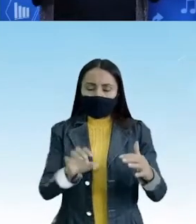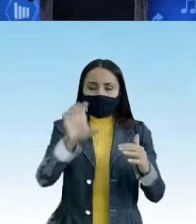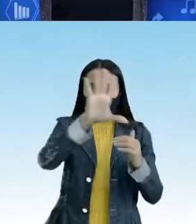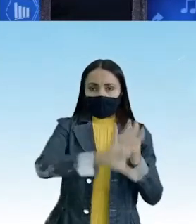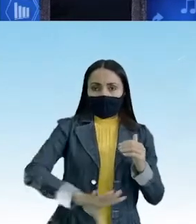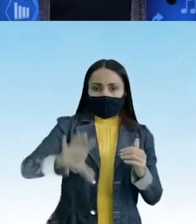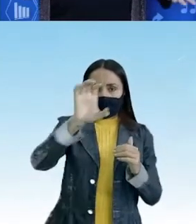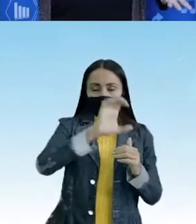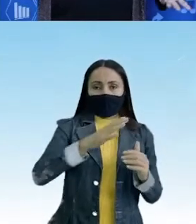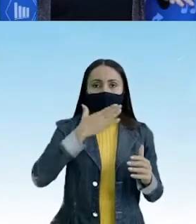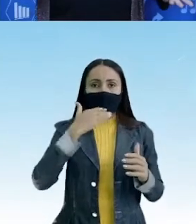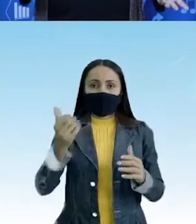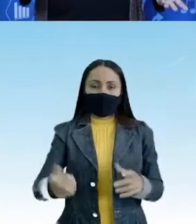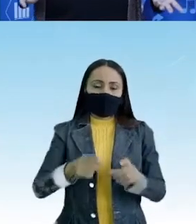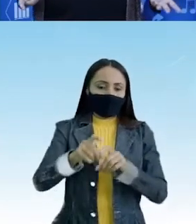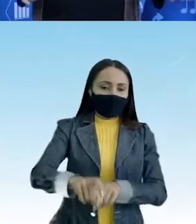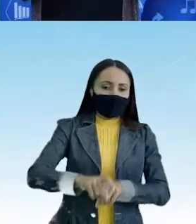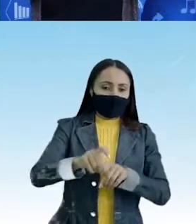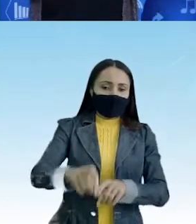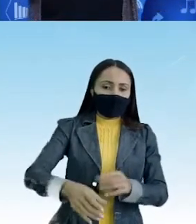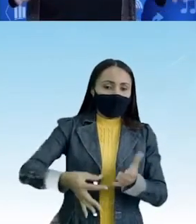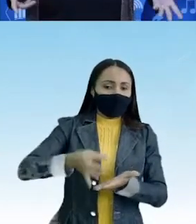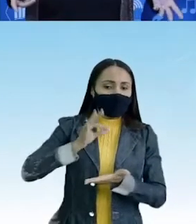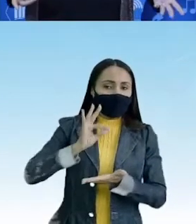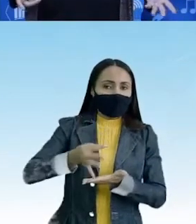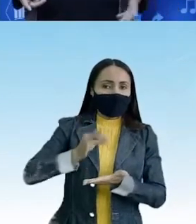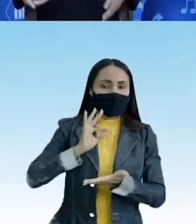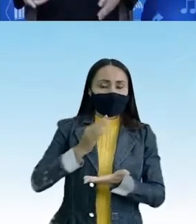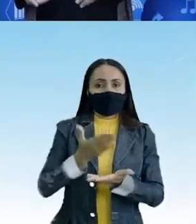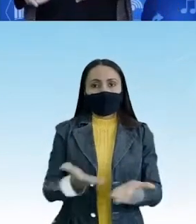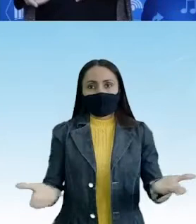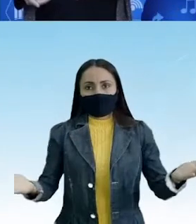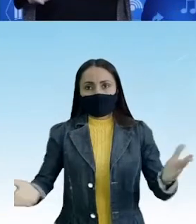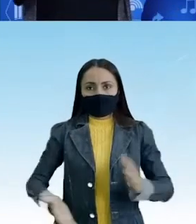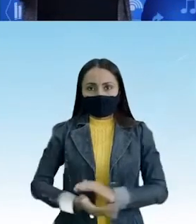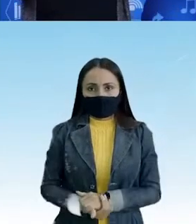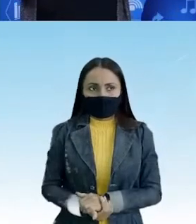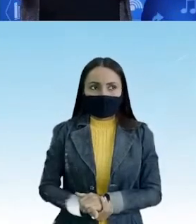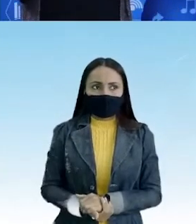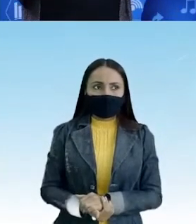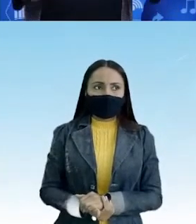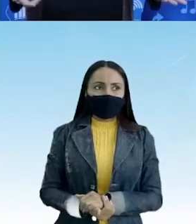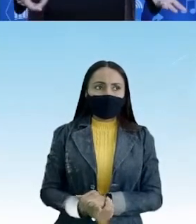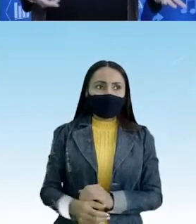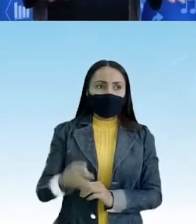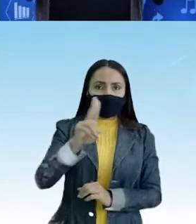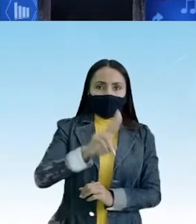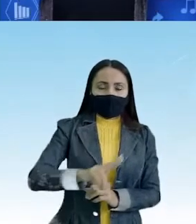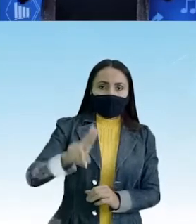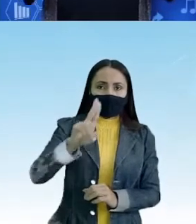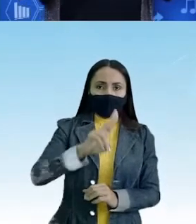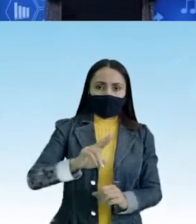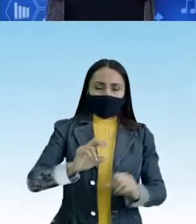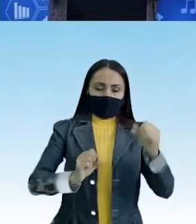na agricultura do café, enfim, no uso das máquinas, porque